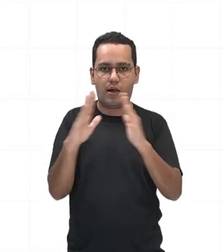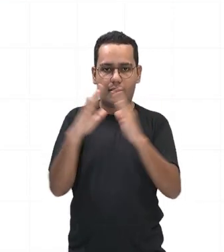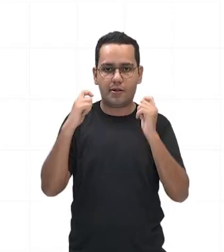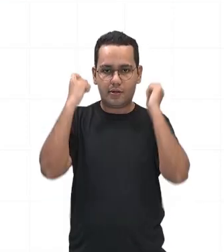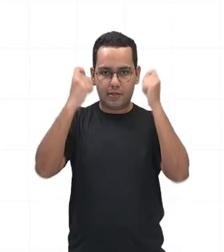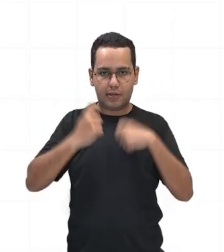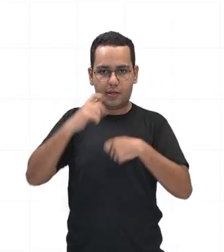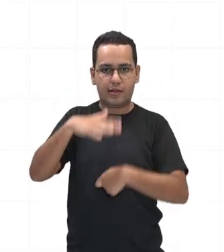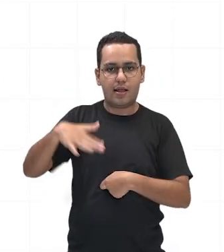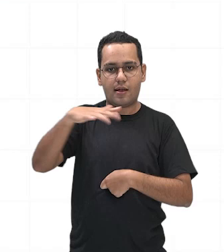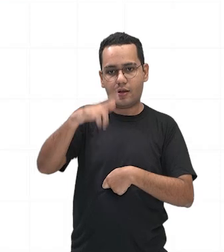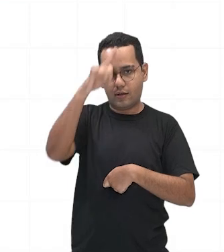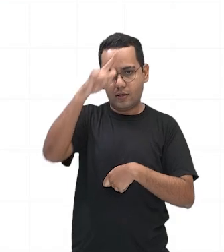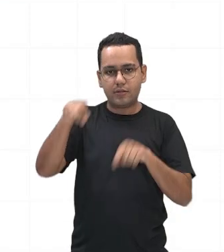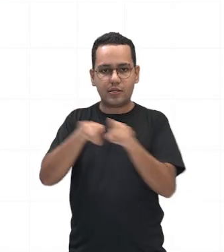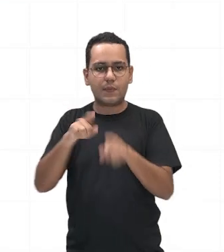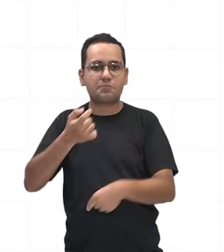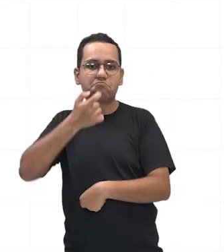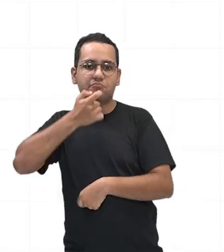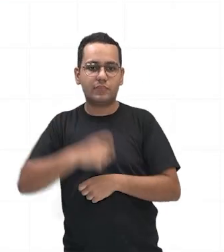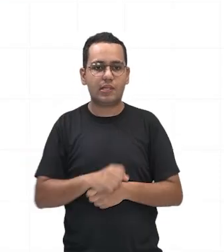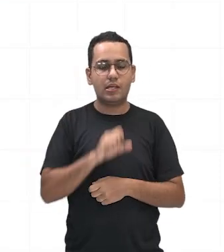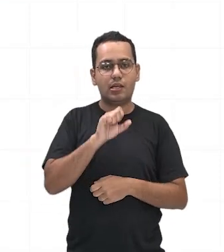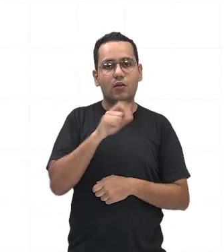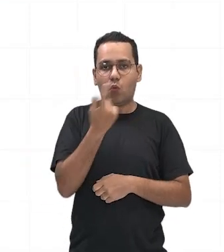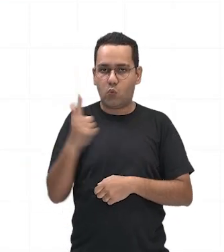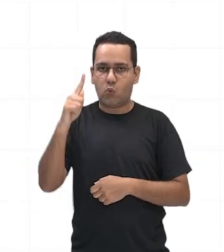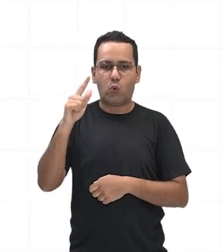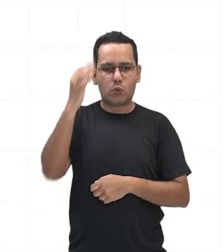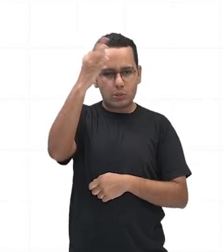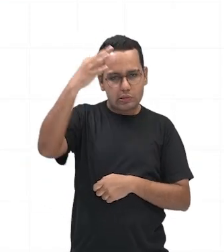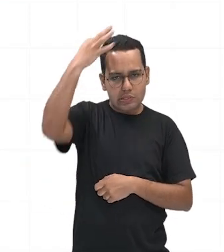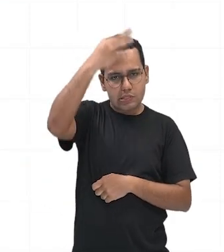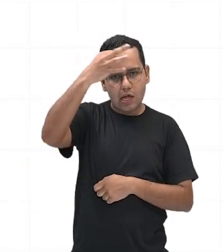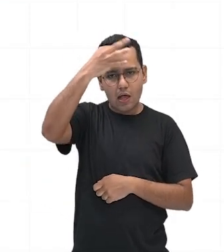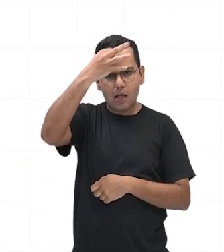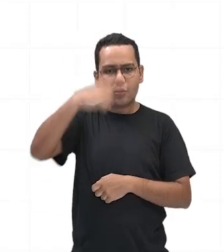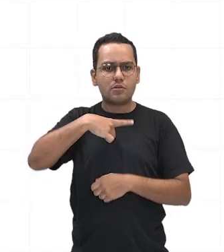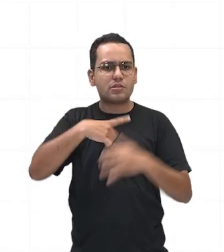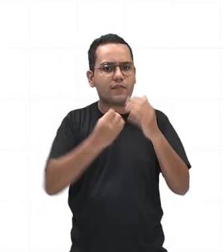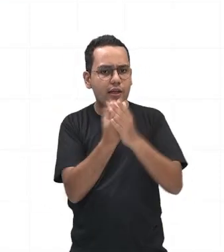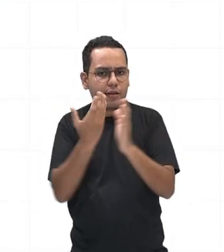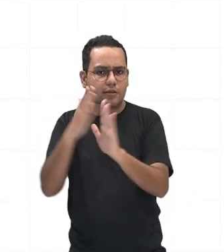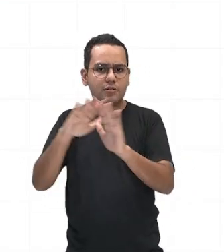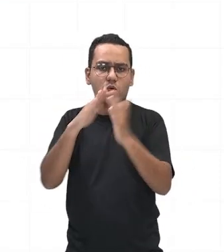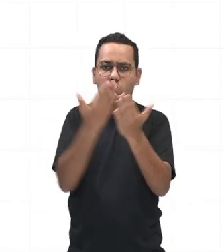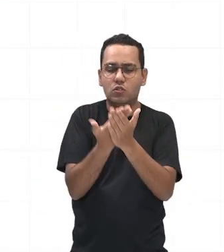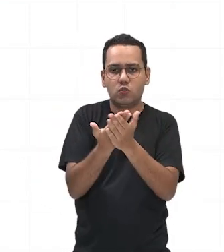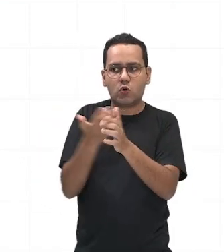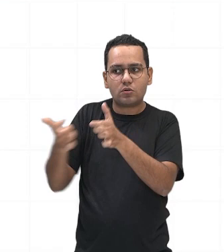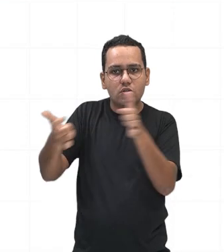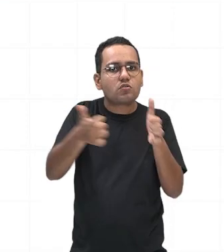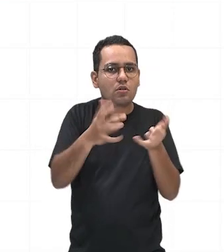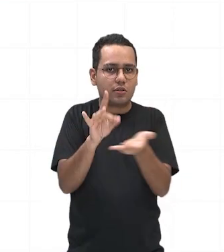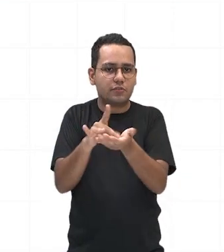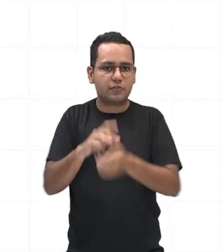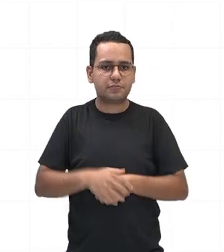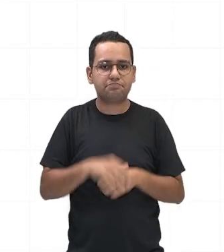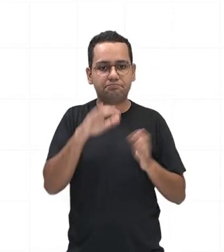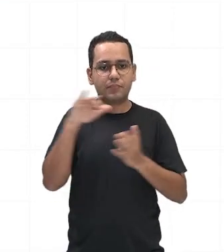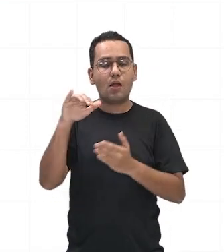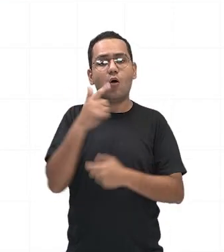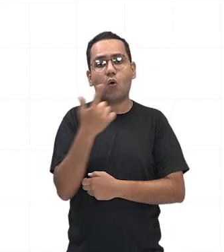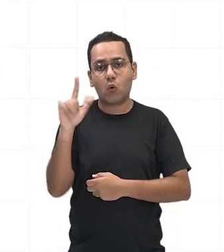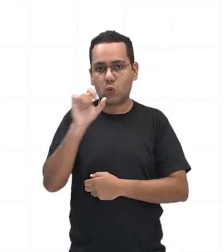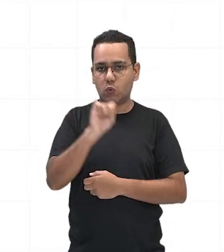Agostinho da Cantuária e os seus monges abriram escolas onde quer que se fixassem. São Patrício estimulou escolas